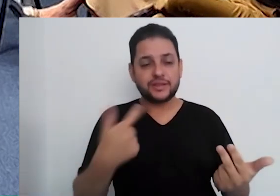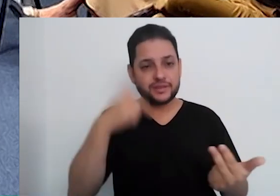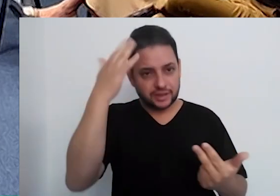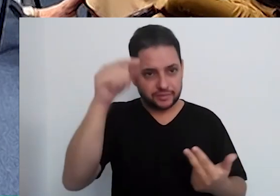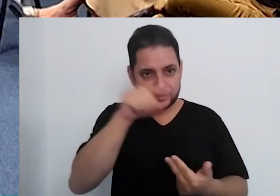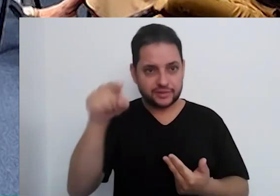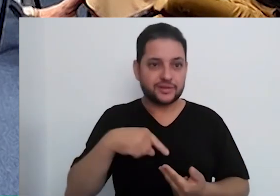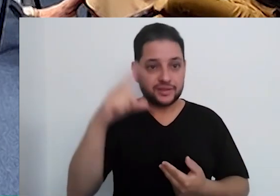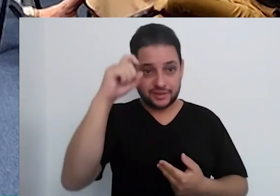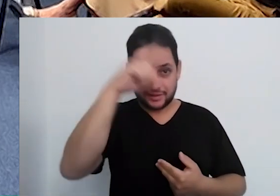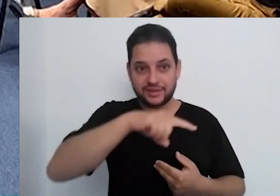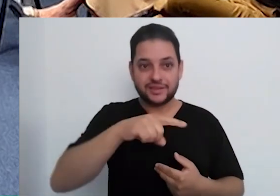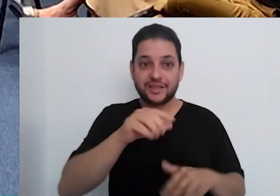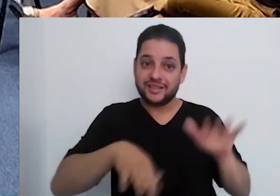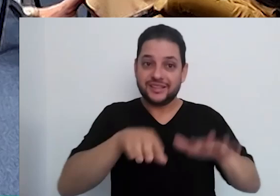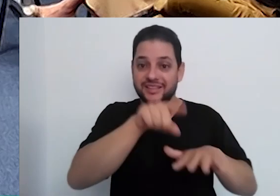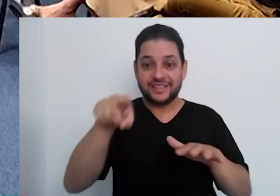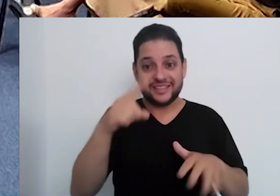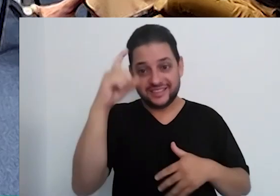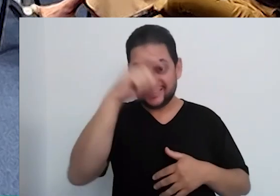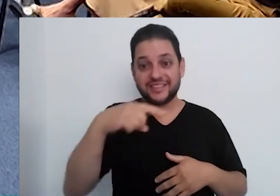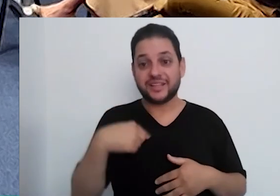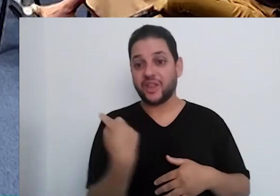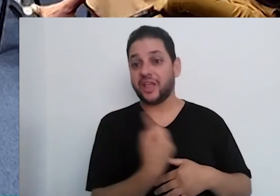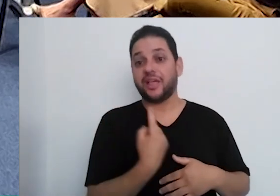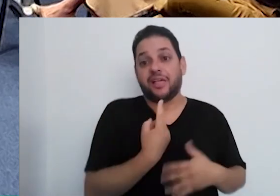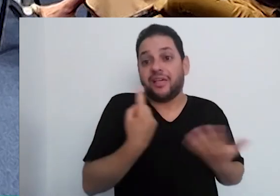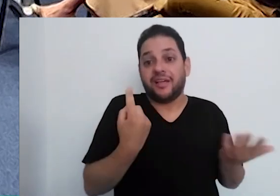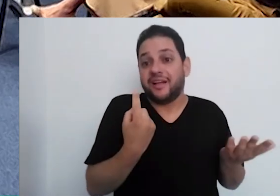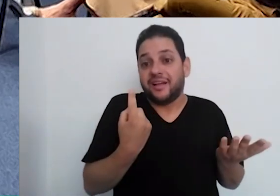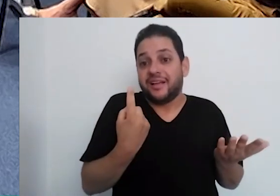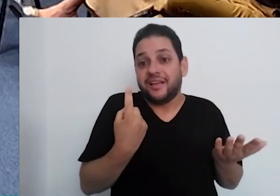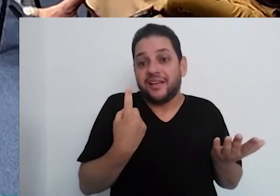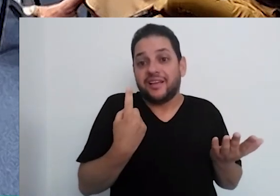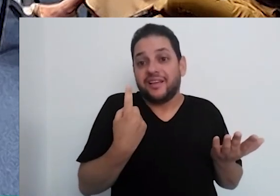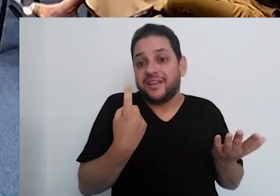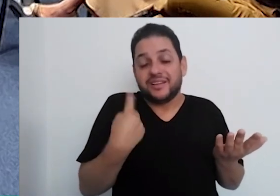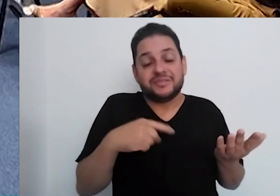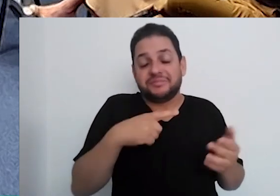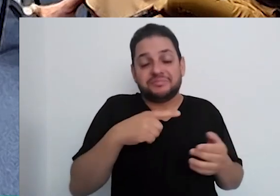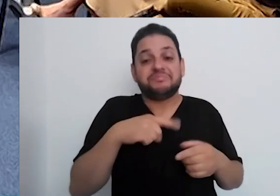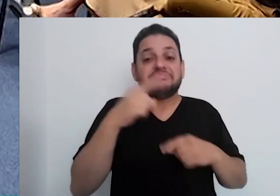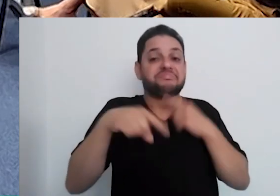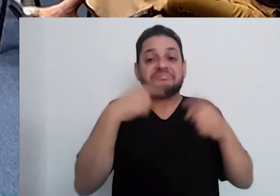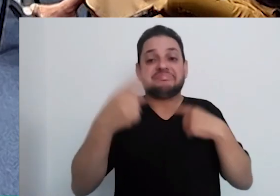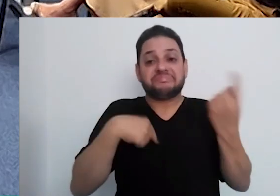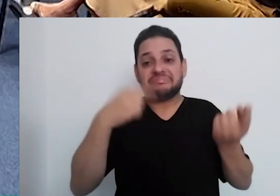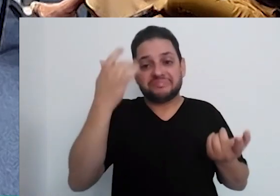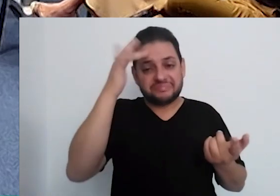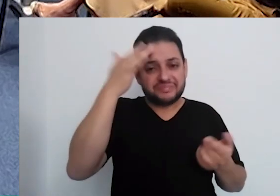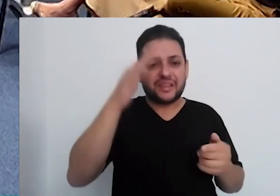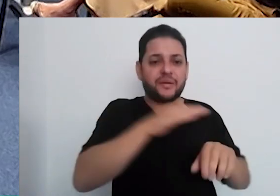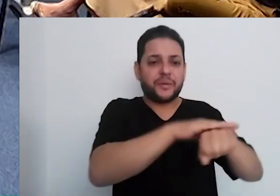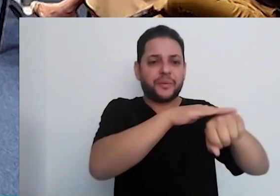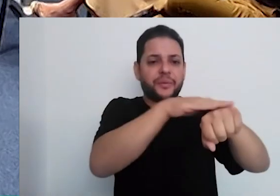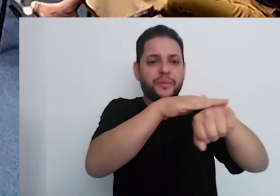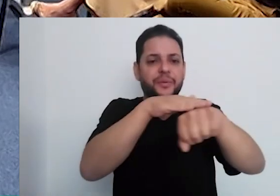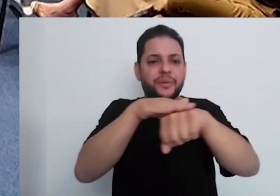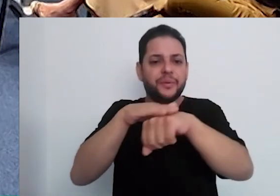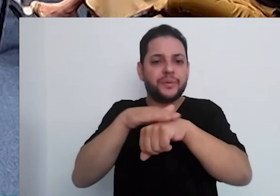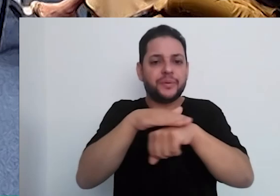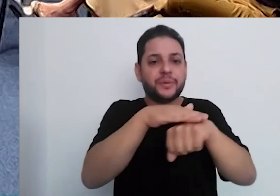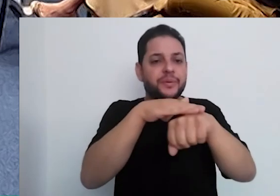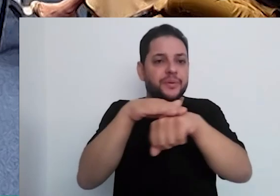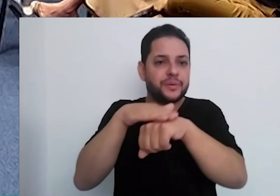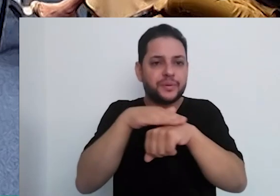eu imagino que até para vocês é difícil de entender mas pra gente é assim realmente muito hermético e e a gente conversou com muita gente mas o mais difícil do Crime e